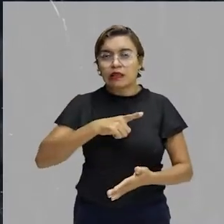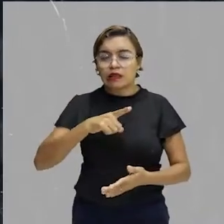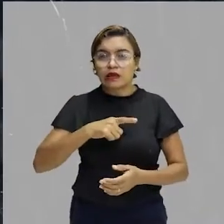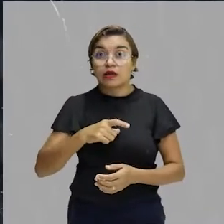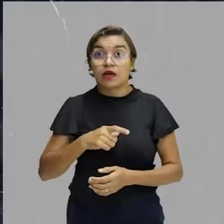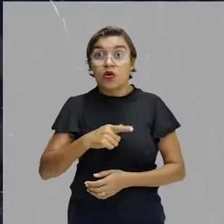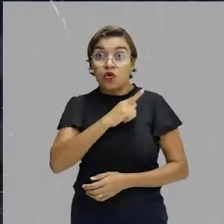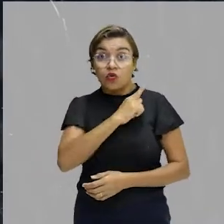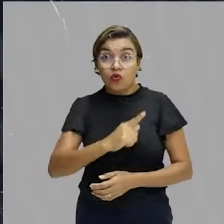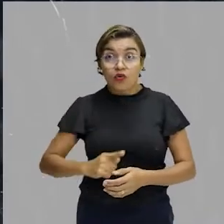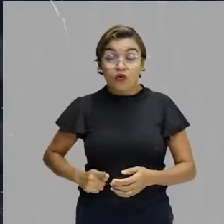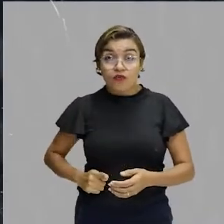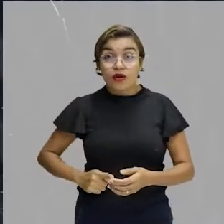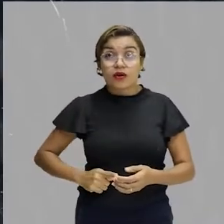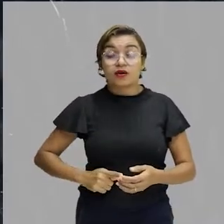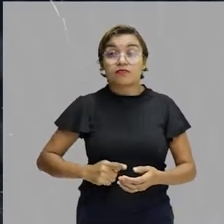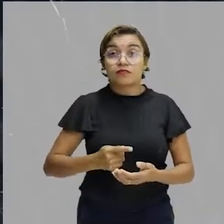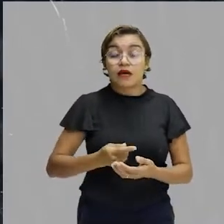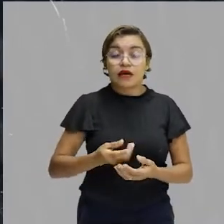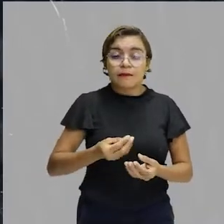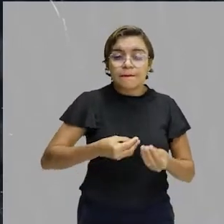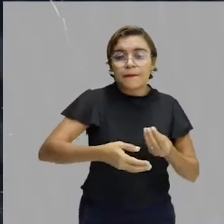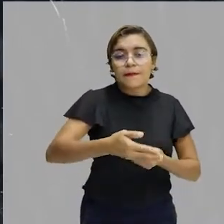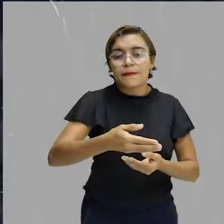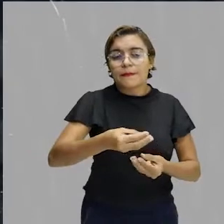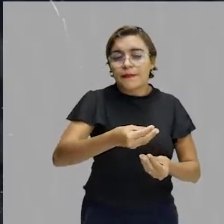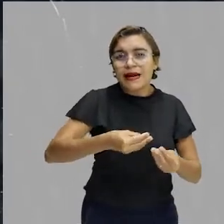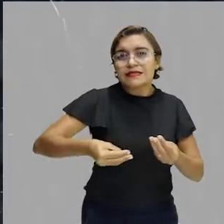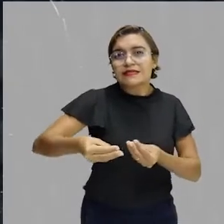governo repassando o custo do acionamento de